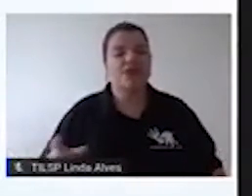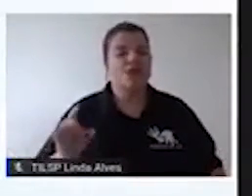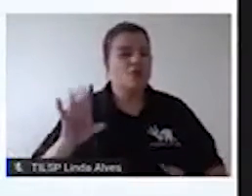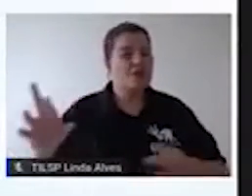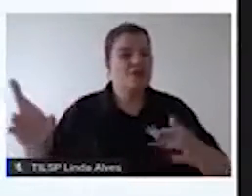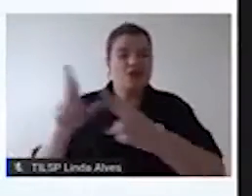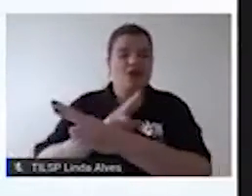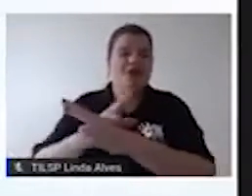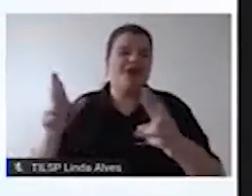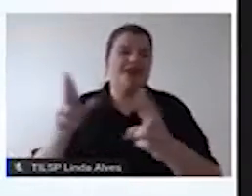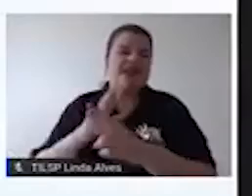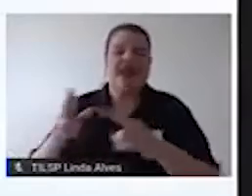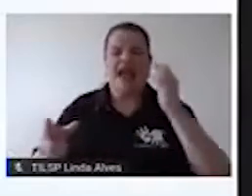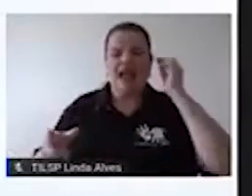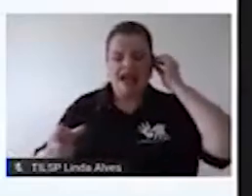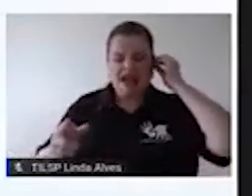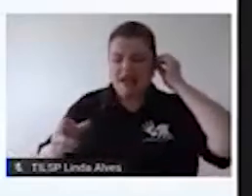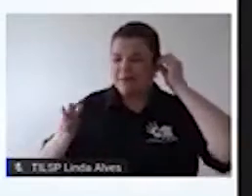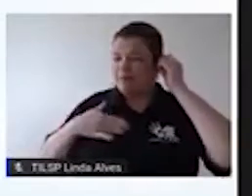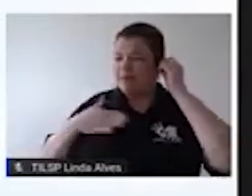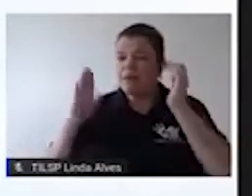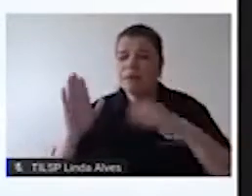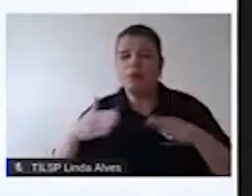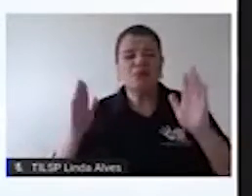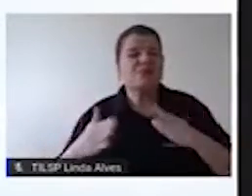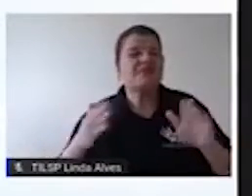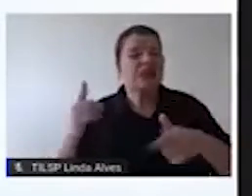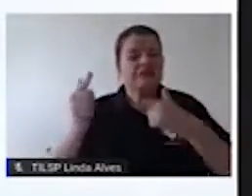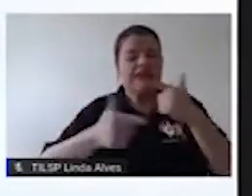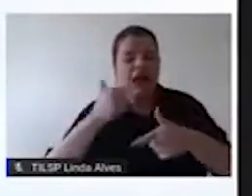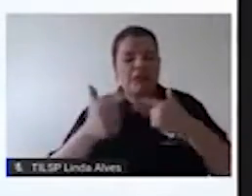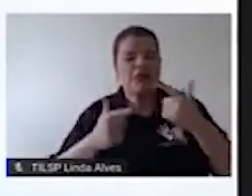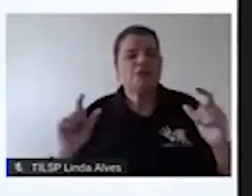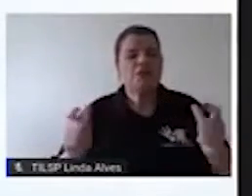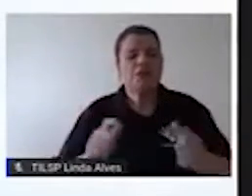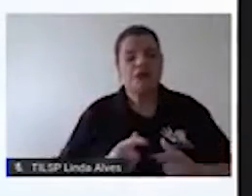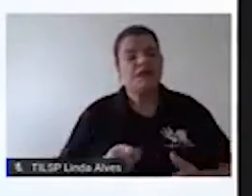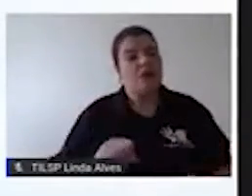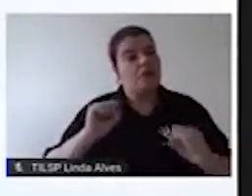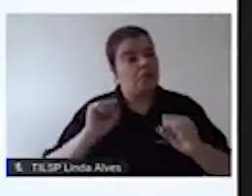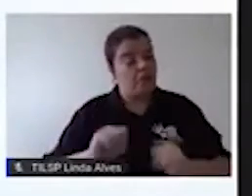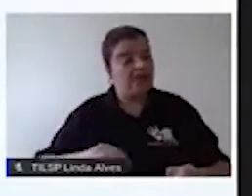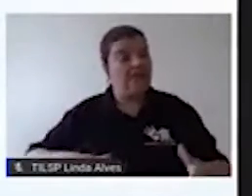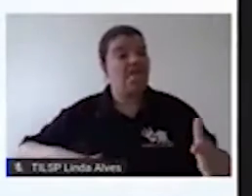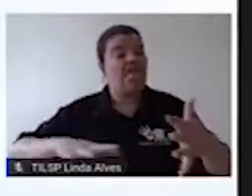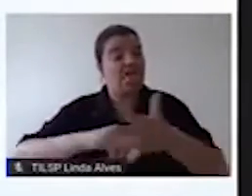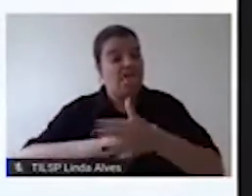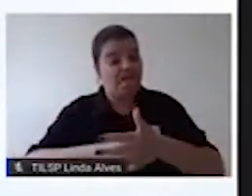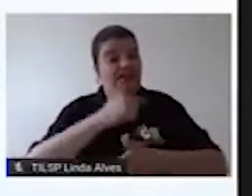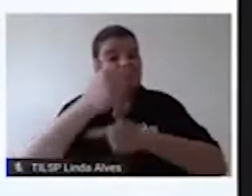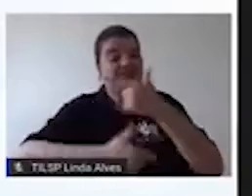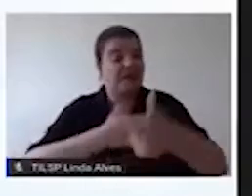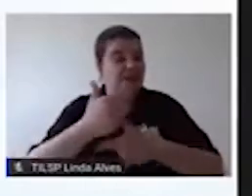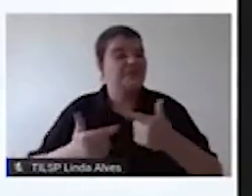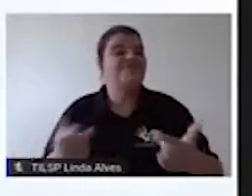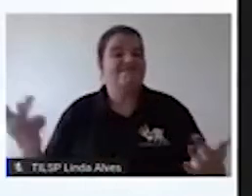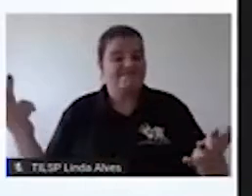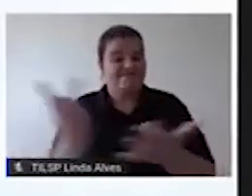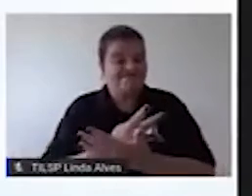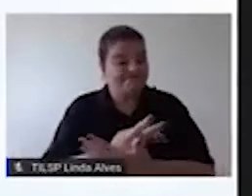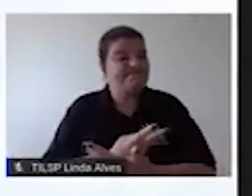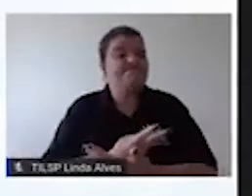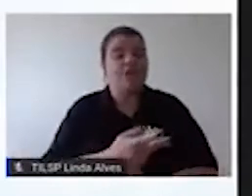de estou diminuindo a minha produção. Ela pode sofrer um acidente de trabalho, né? Dependendo do tipo